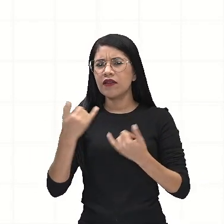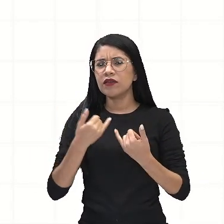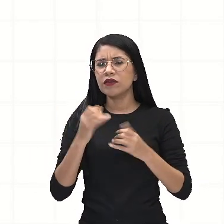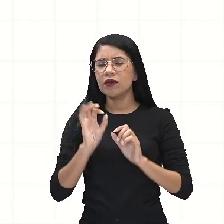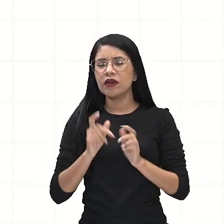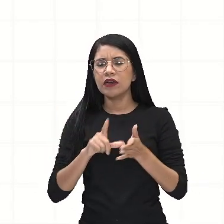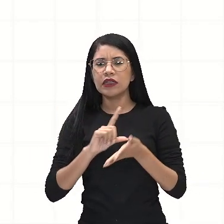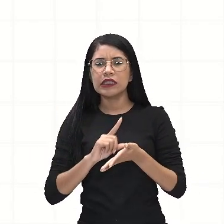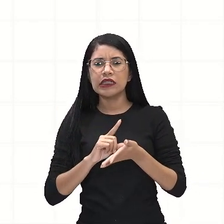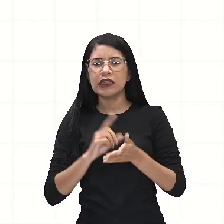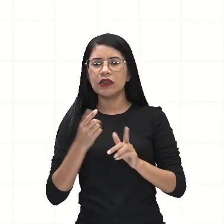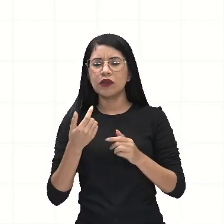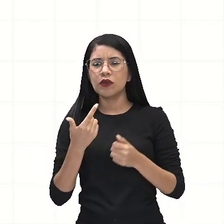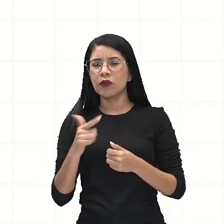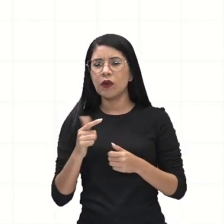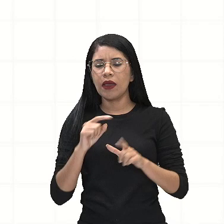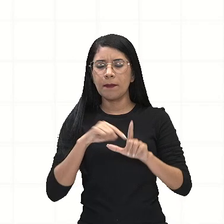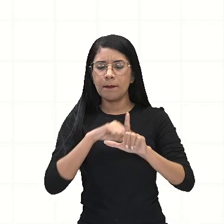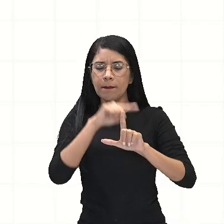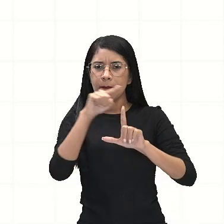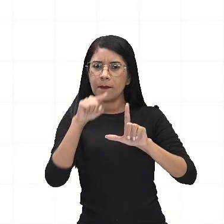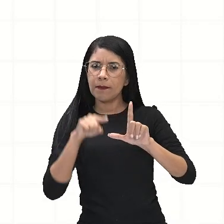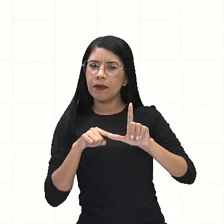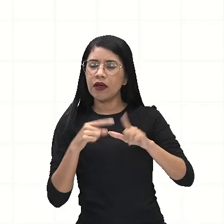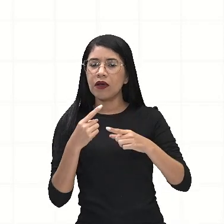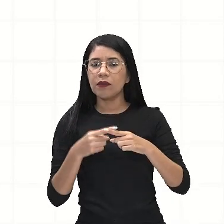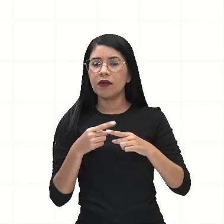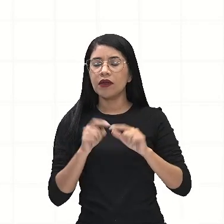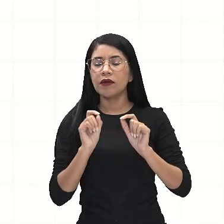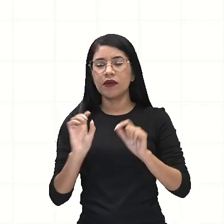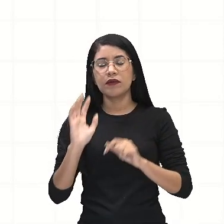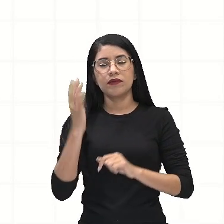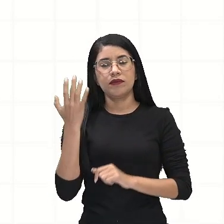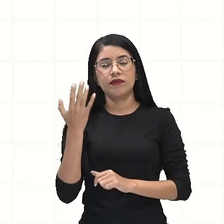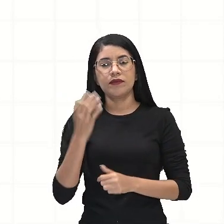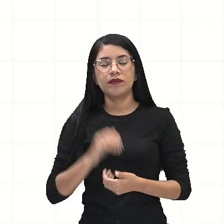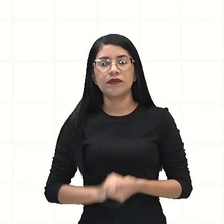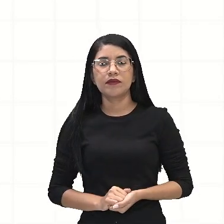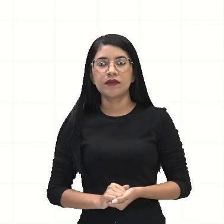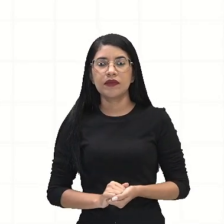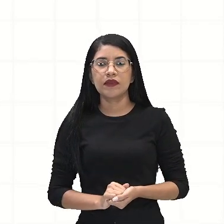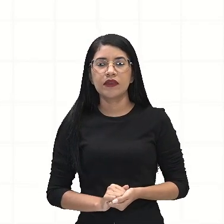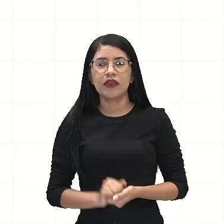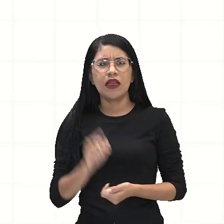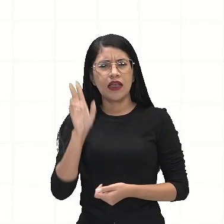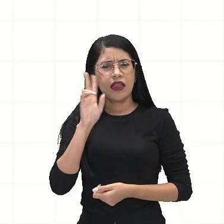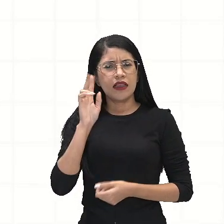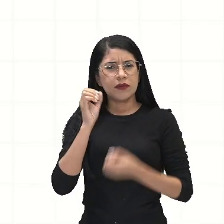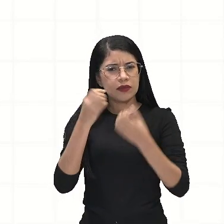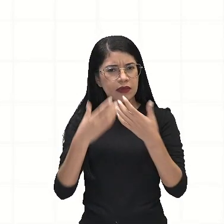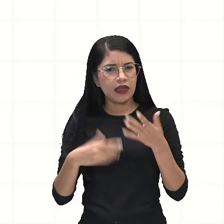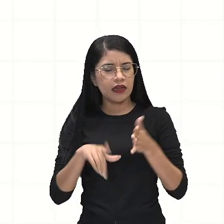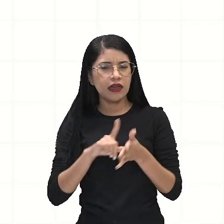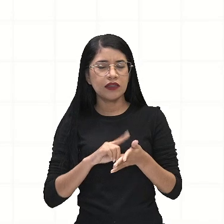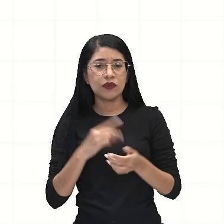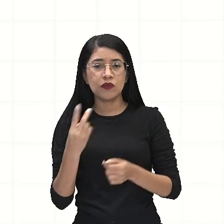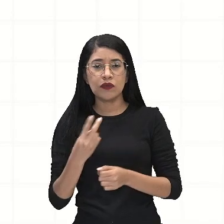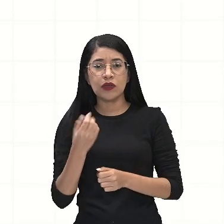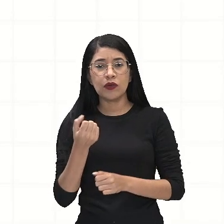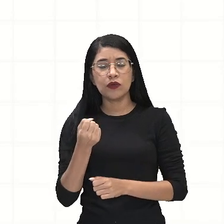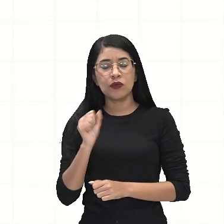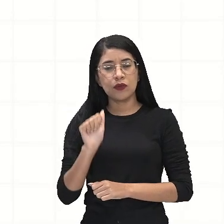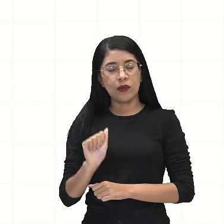e não com a concavidade para baixo? Por conta daqui, ó. Eu lembro que eu falei quanto que vale o A? O A é